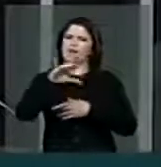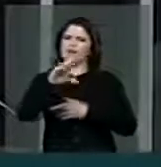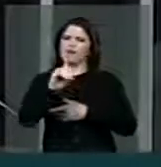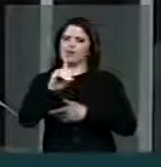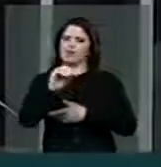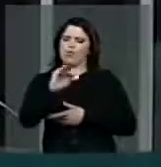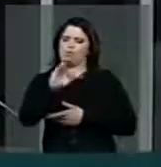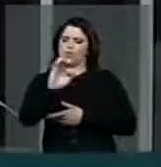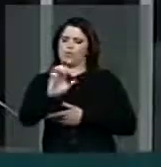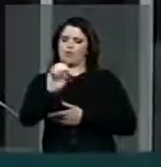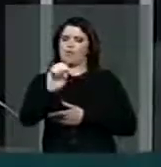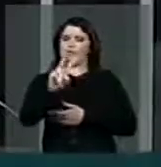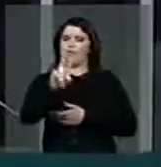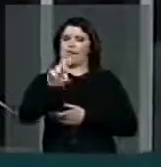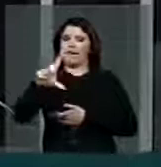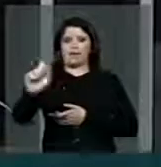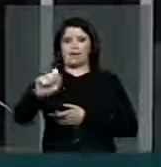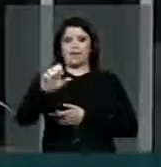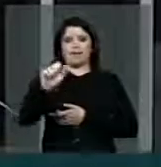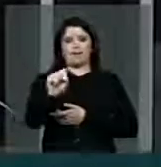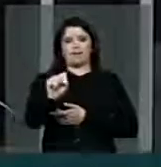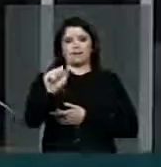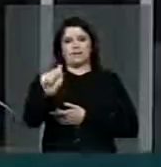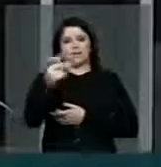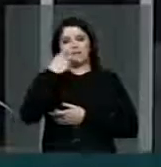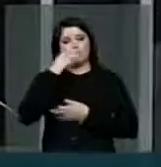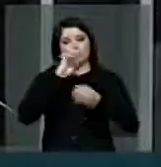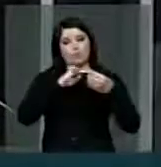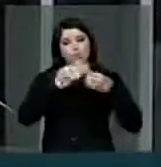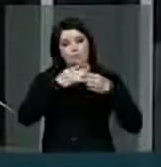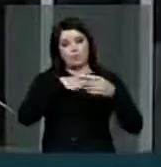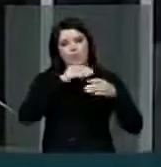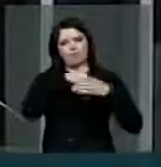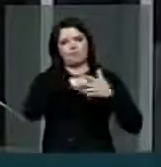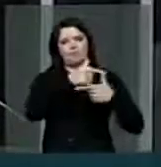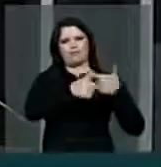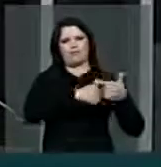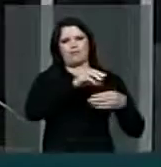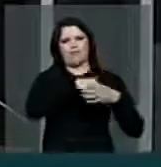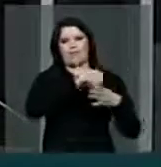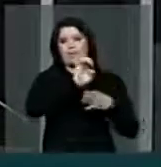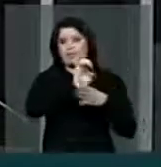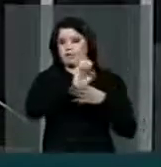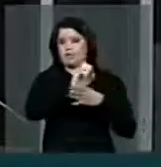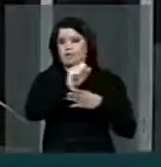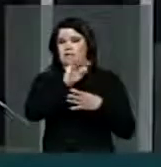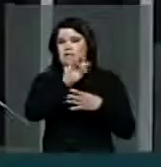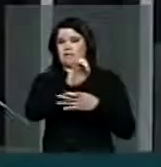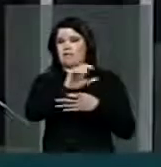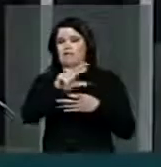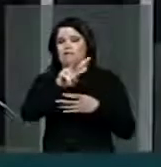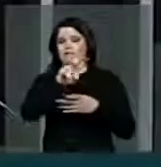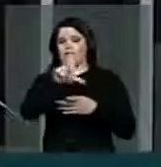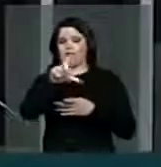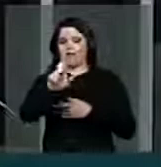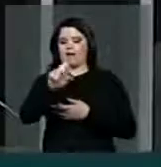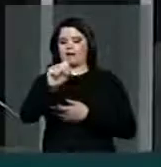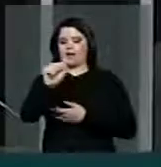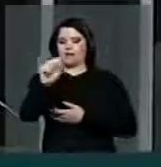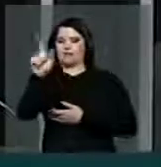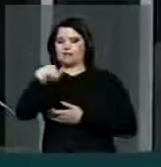Vale S.A., nos municípios sob sua influência. A então estatal Companhia Vale do Rio Doce, atualmente Vale